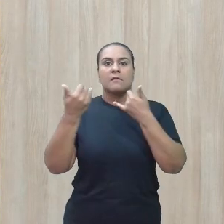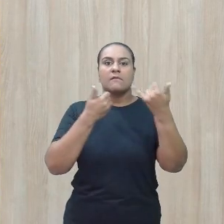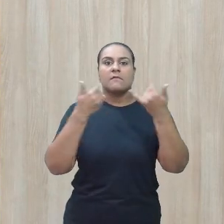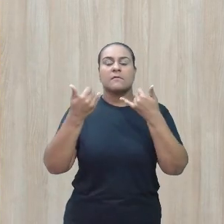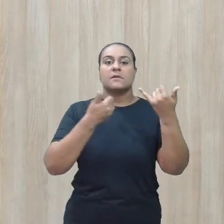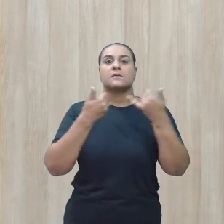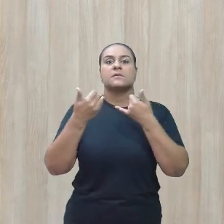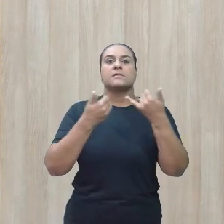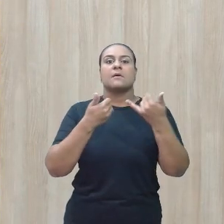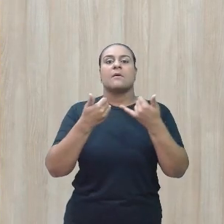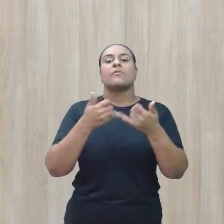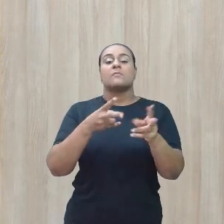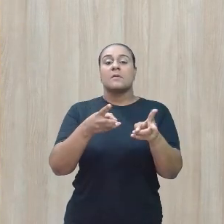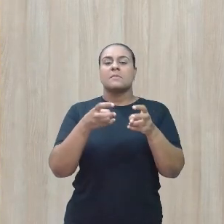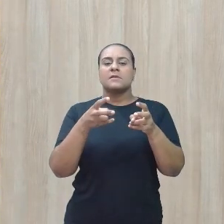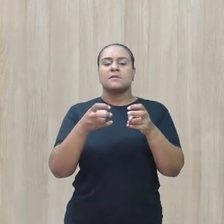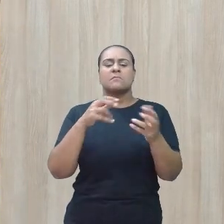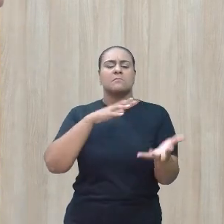nosso redor.